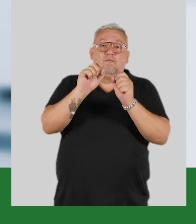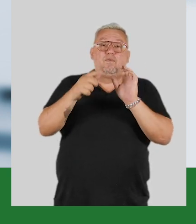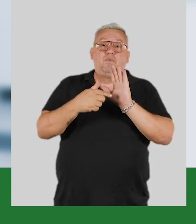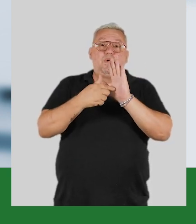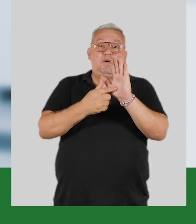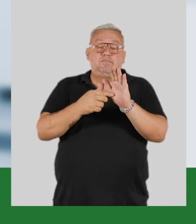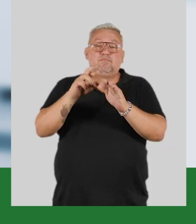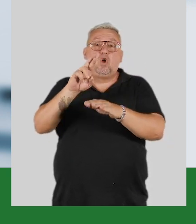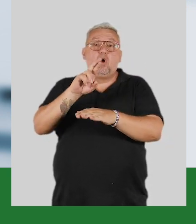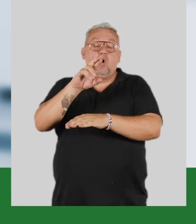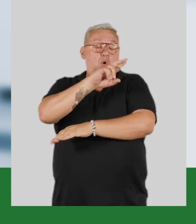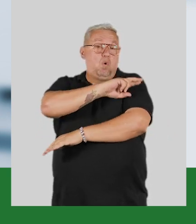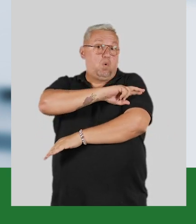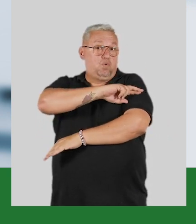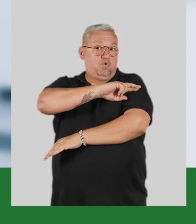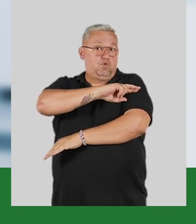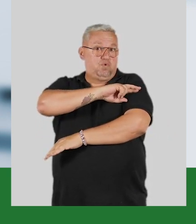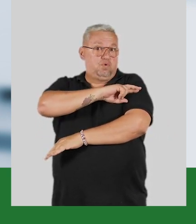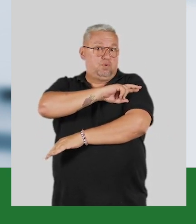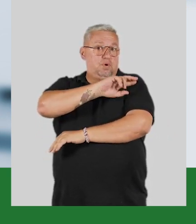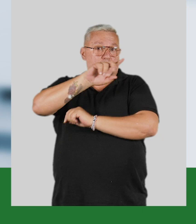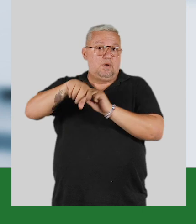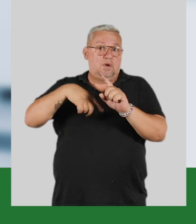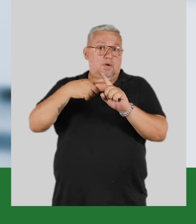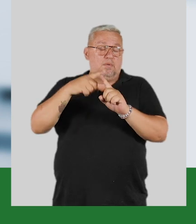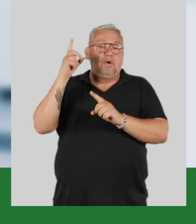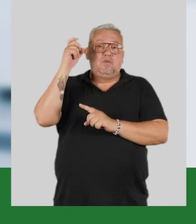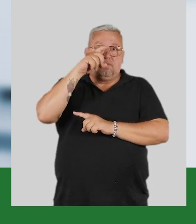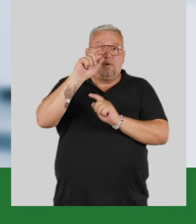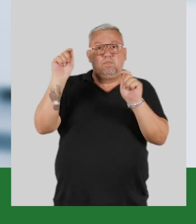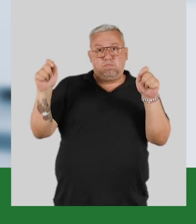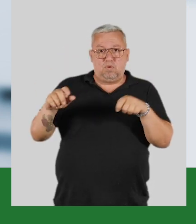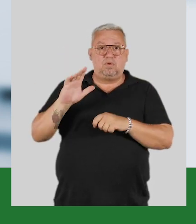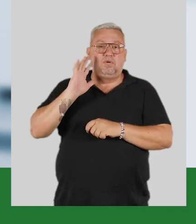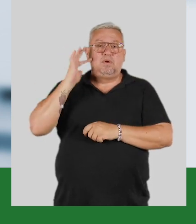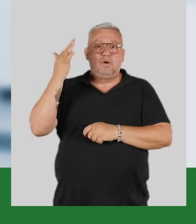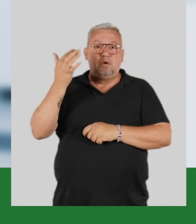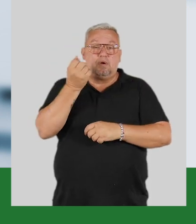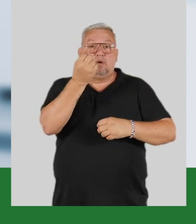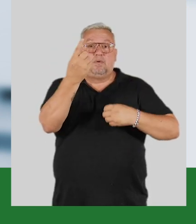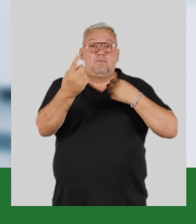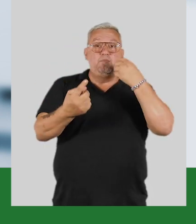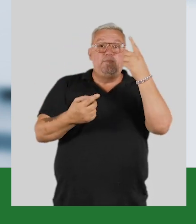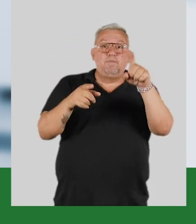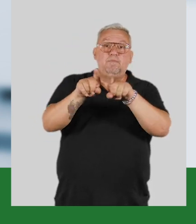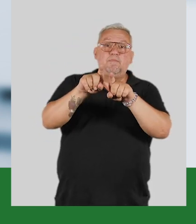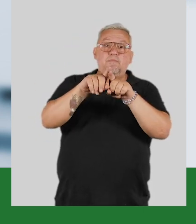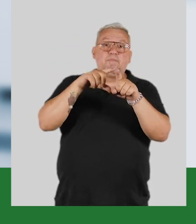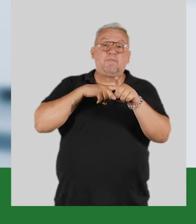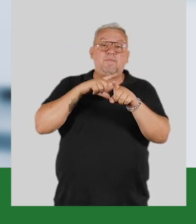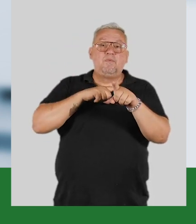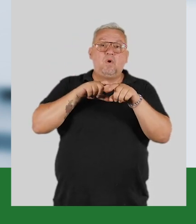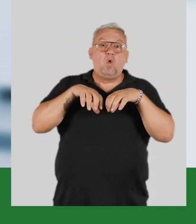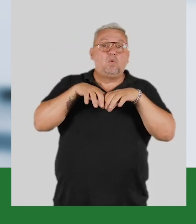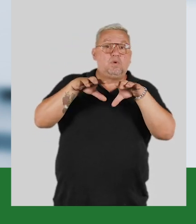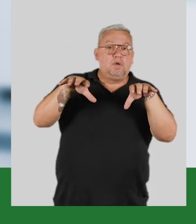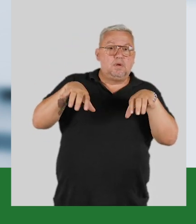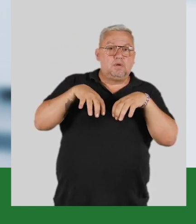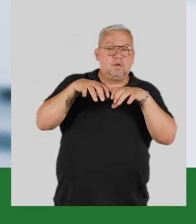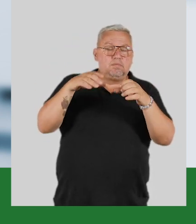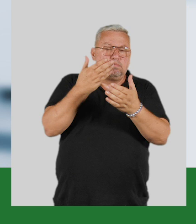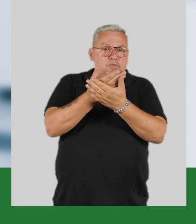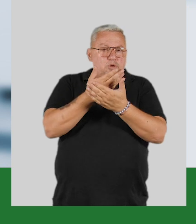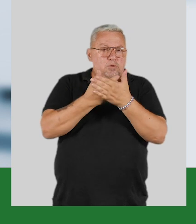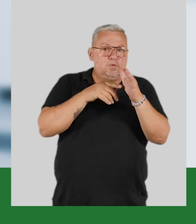notificado hematoma. São eventos mais raros, mas que podem acontecer. Alguns casos tiveram eventos sistêmicos durante os